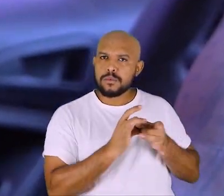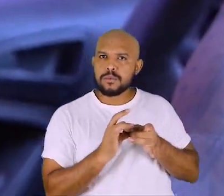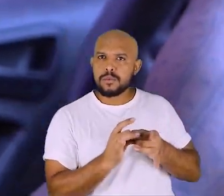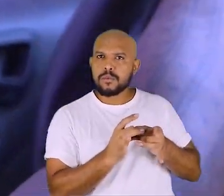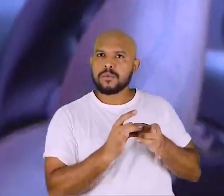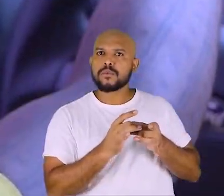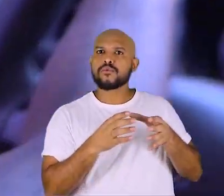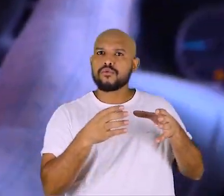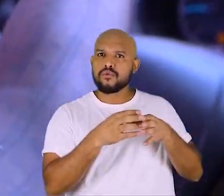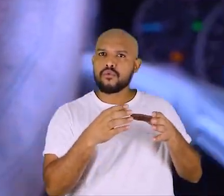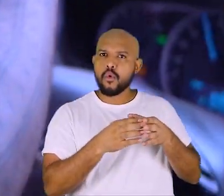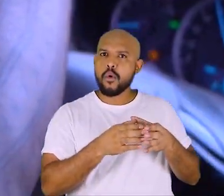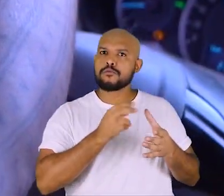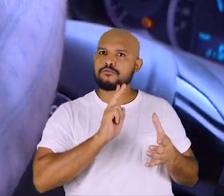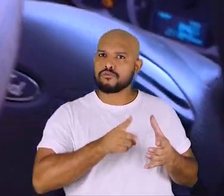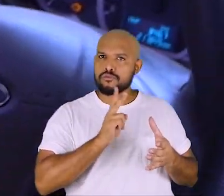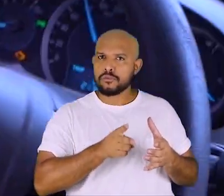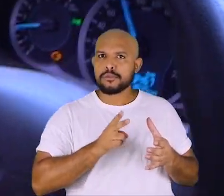né?